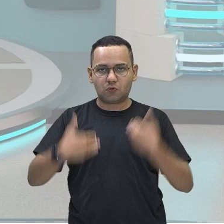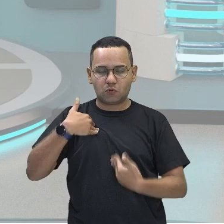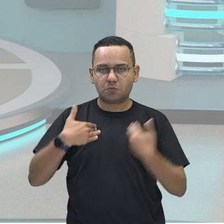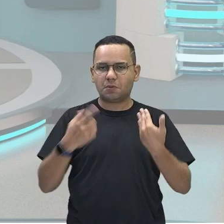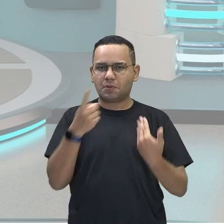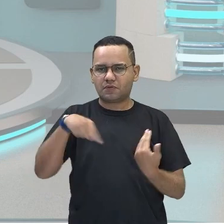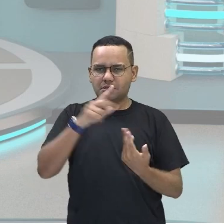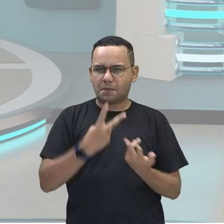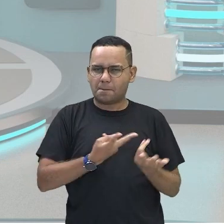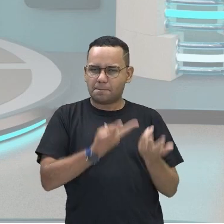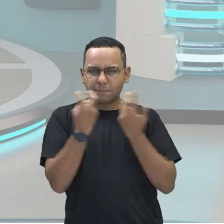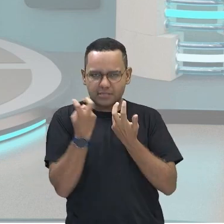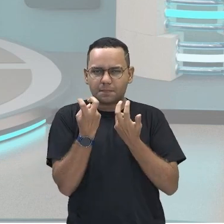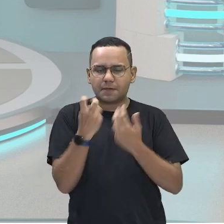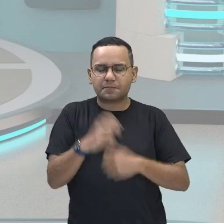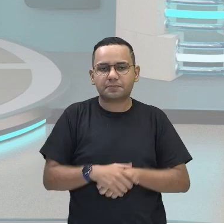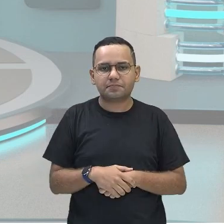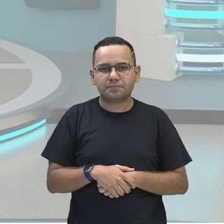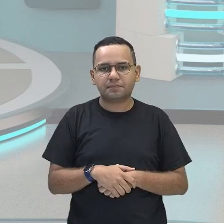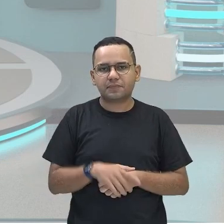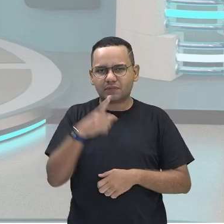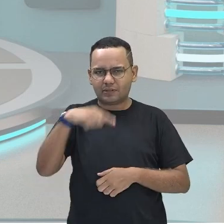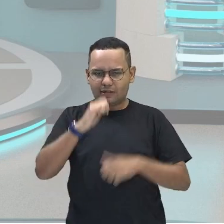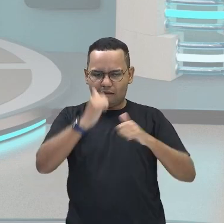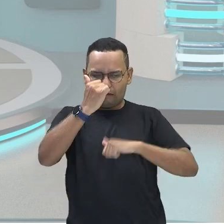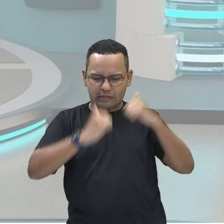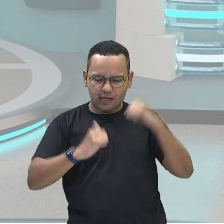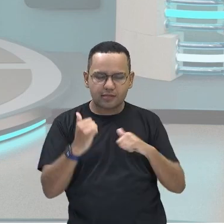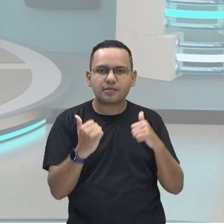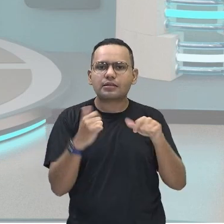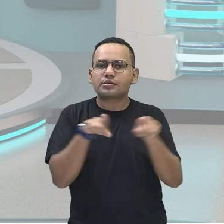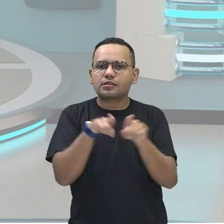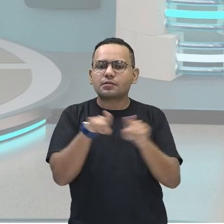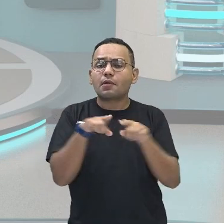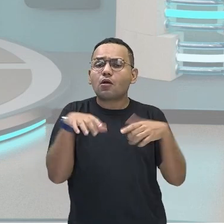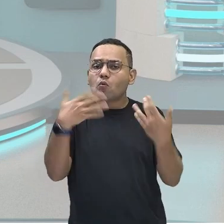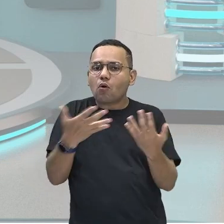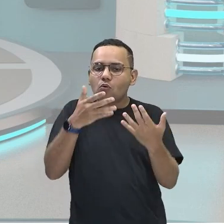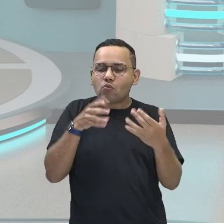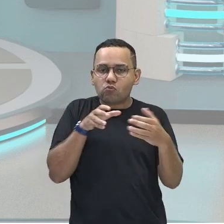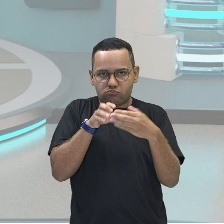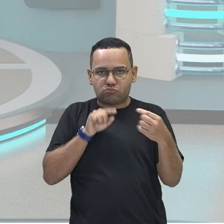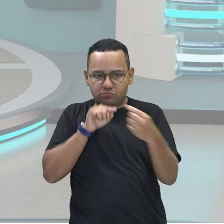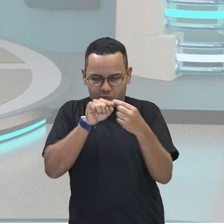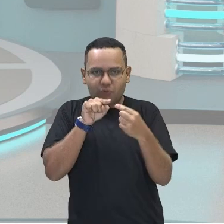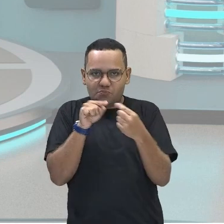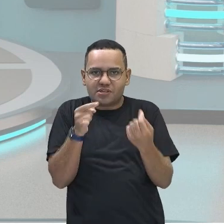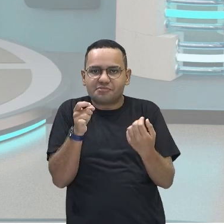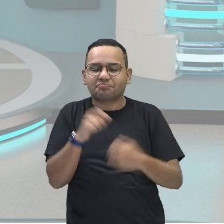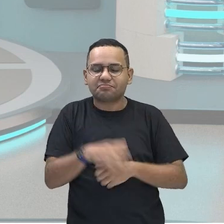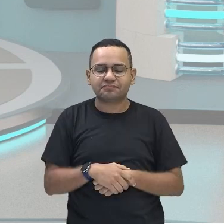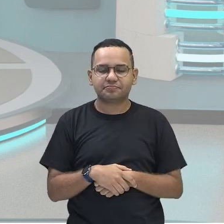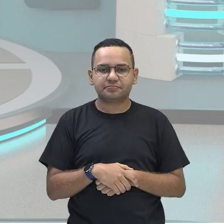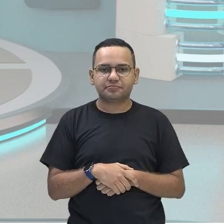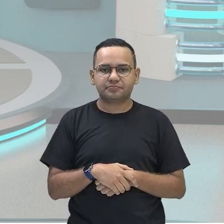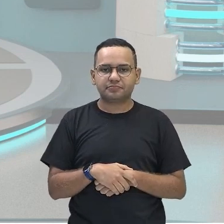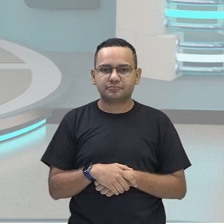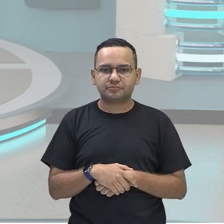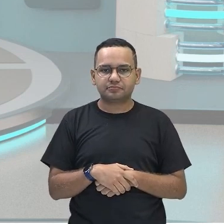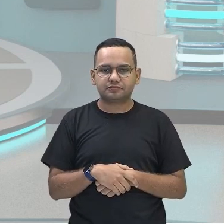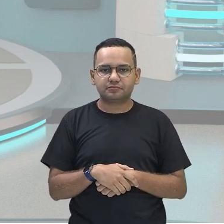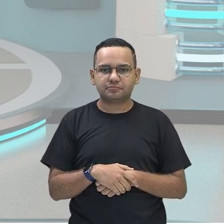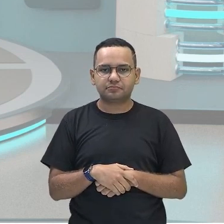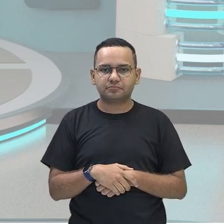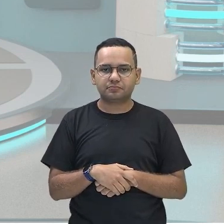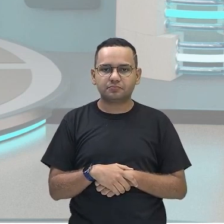identificarem se observarem tentarem se enquadrar né Em cada um deles eles nos servem de